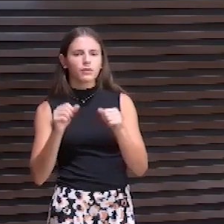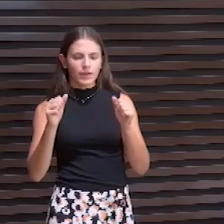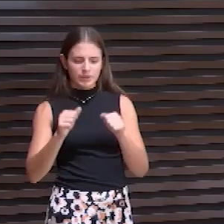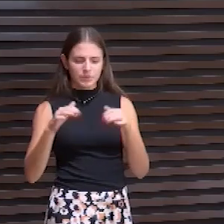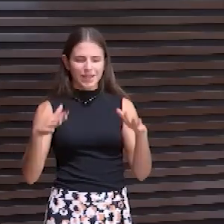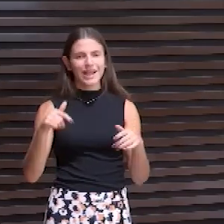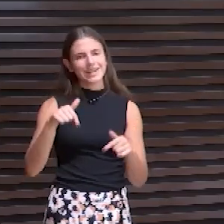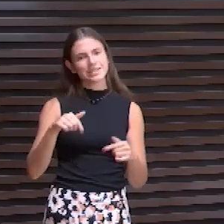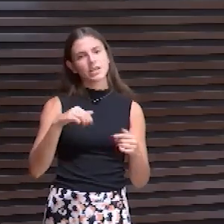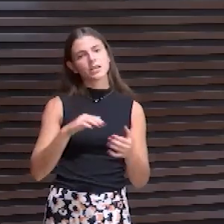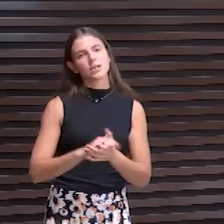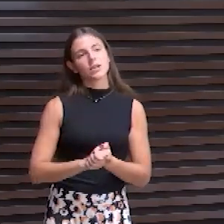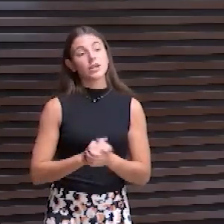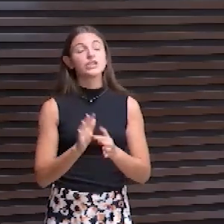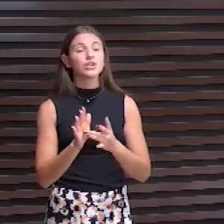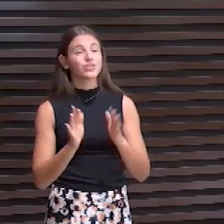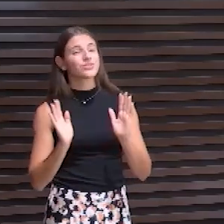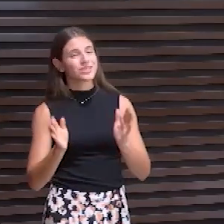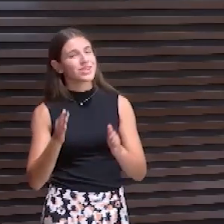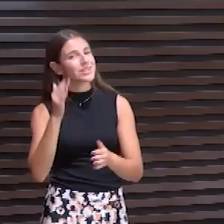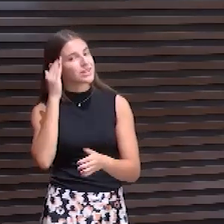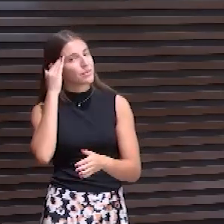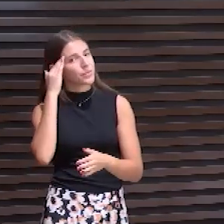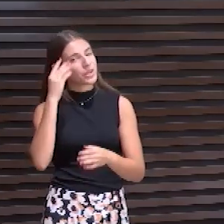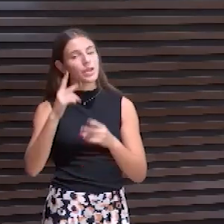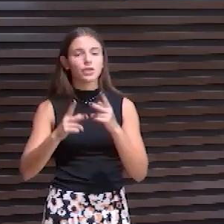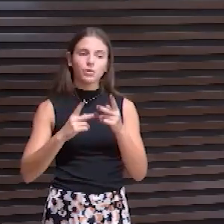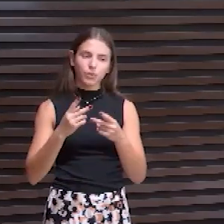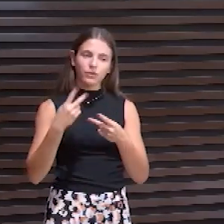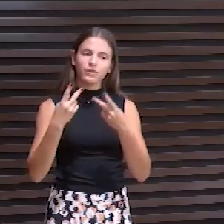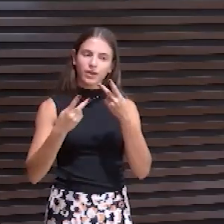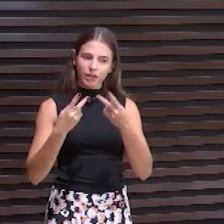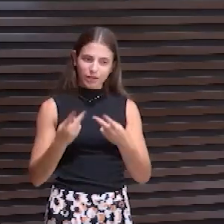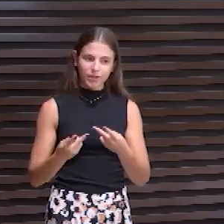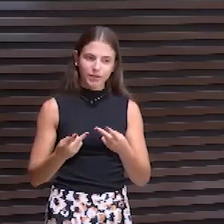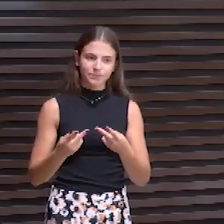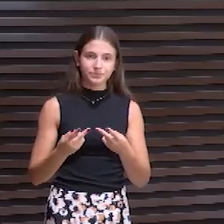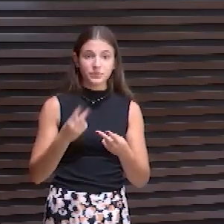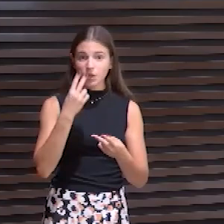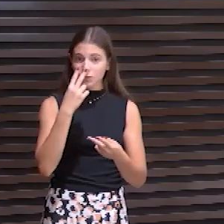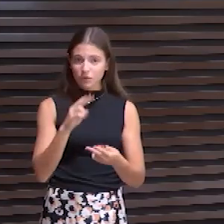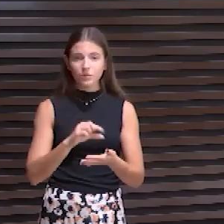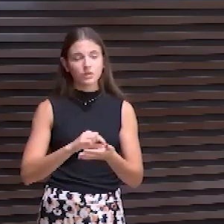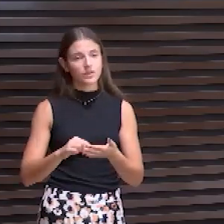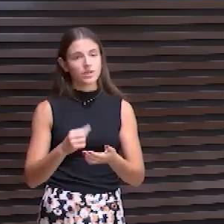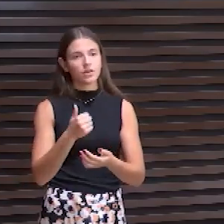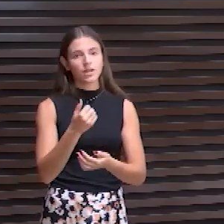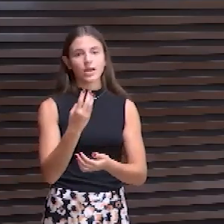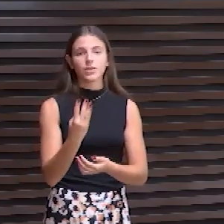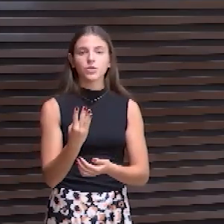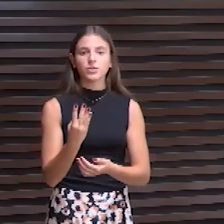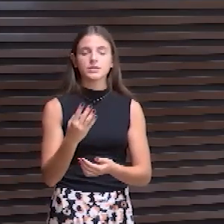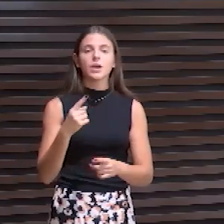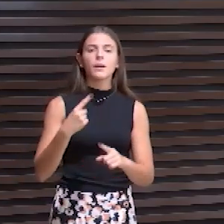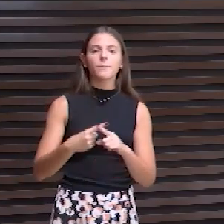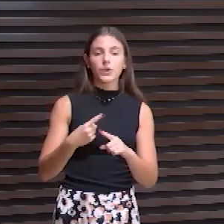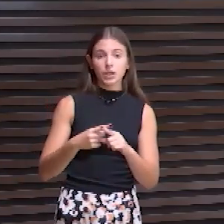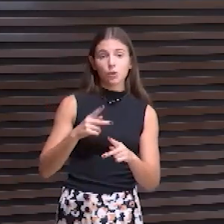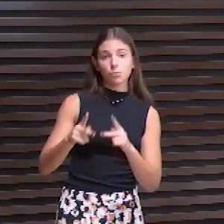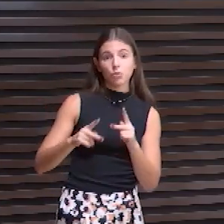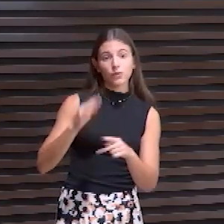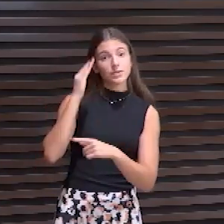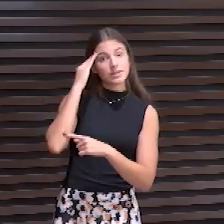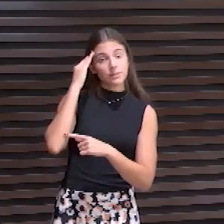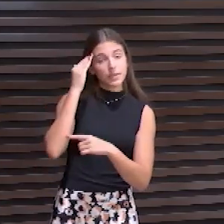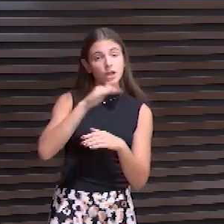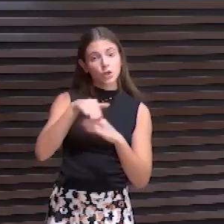eles falariam isso. Nós vemos no versículo 14 que a sua fama se espalhou e eles sabiam tudo o que Jesus fez em Cafarnaum.